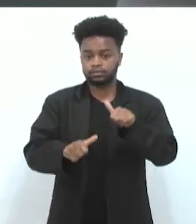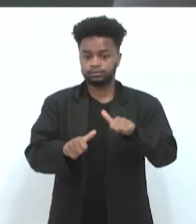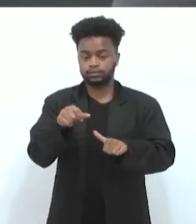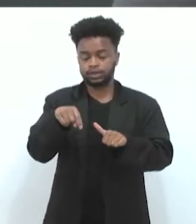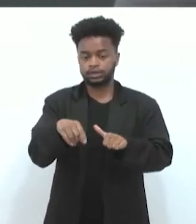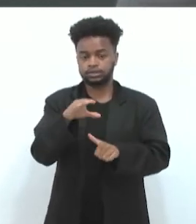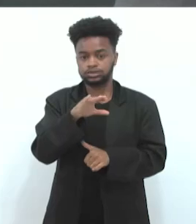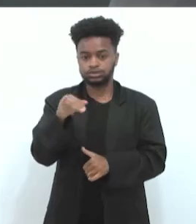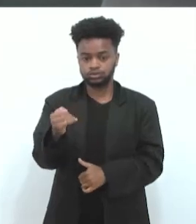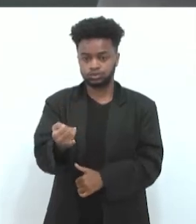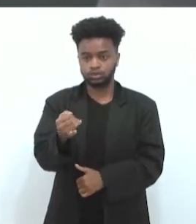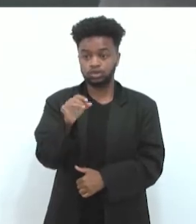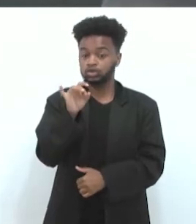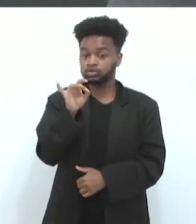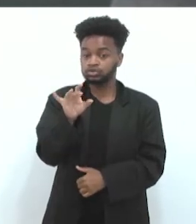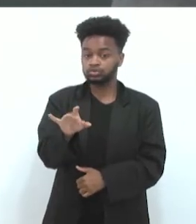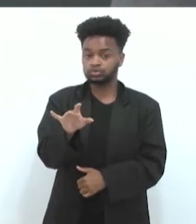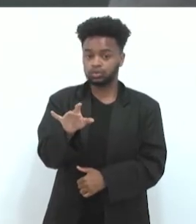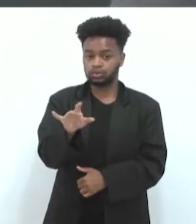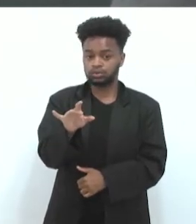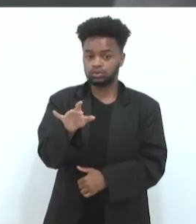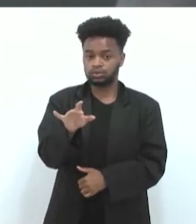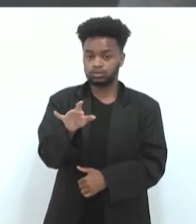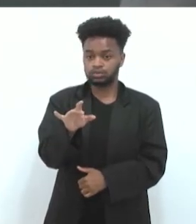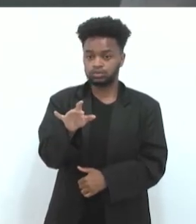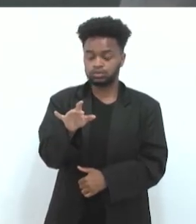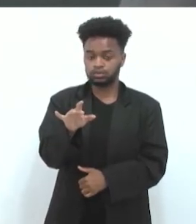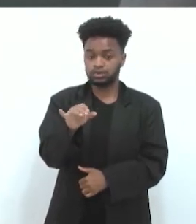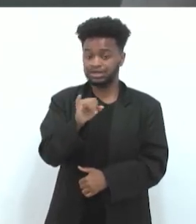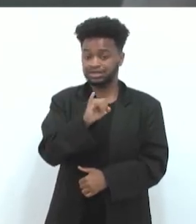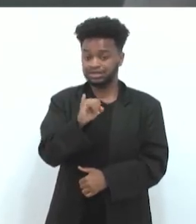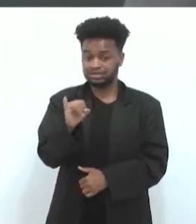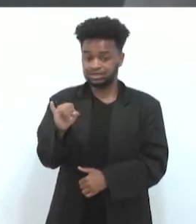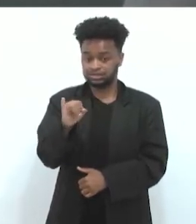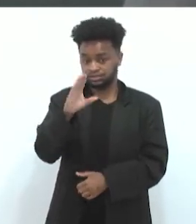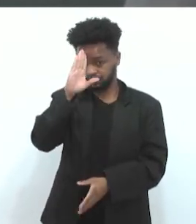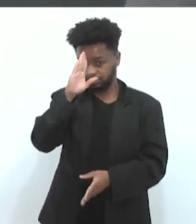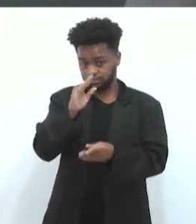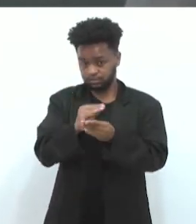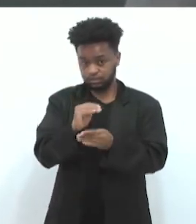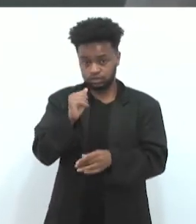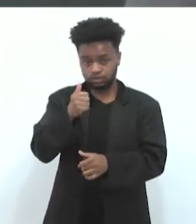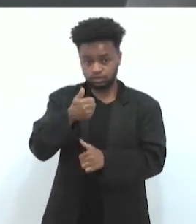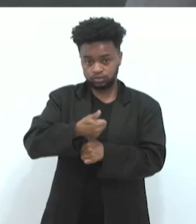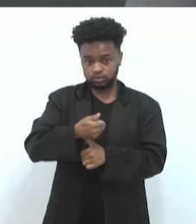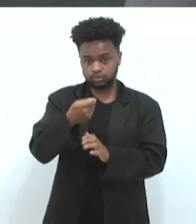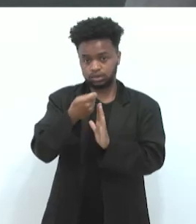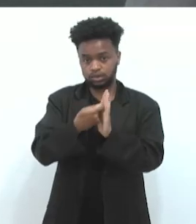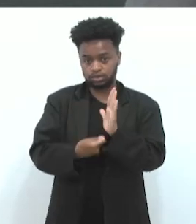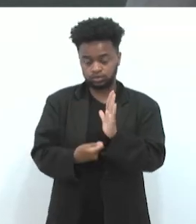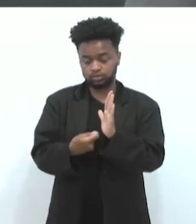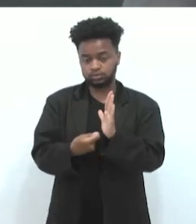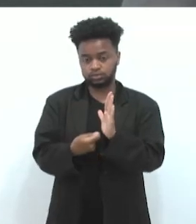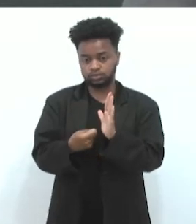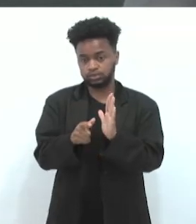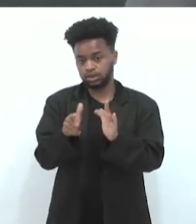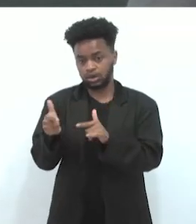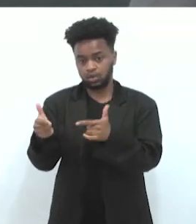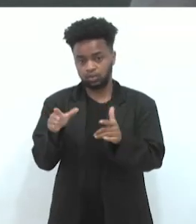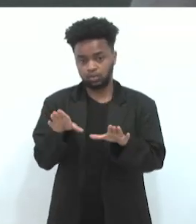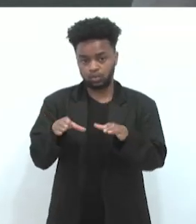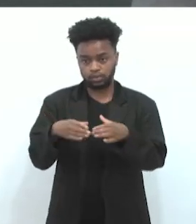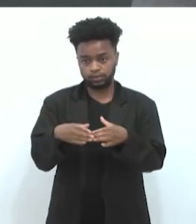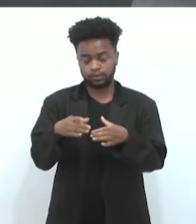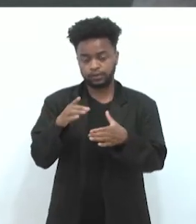CCJ somente quando há conclusão por substitutivo das outras comissões. É o que diz